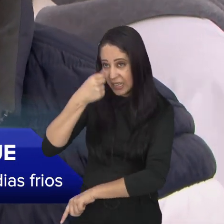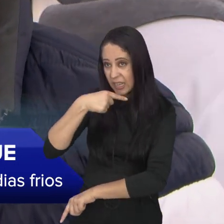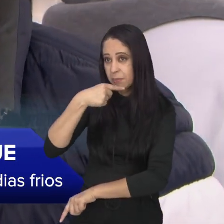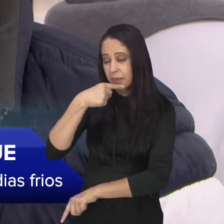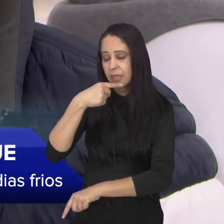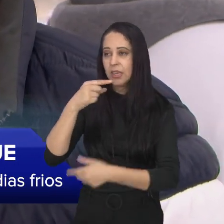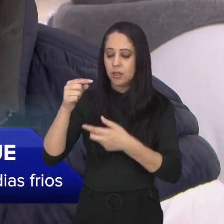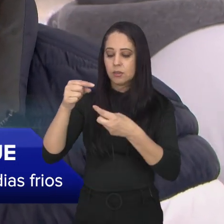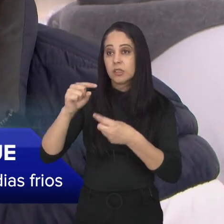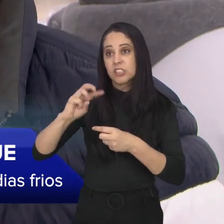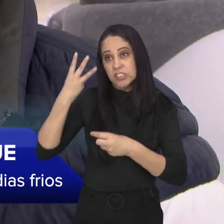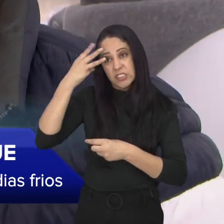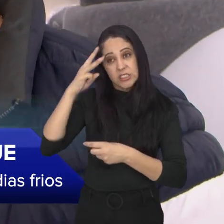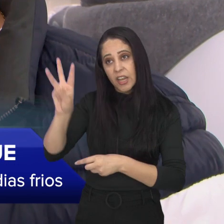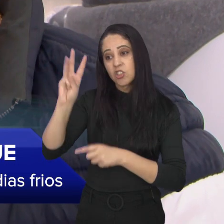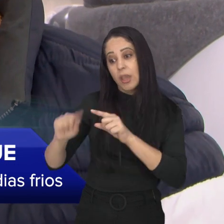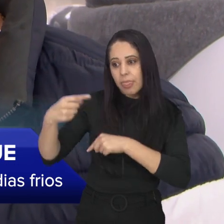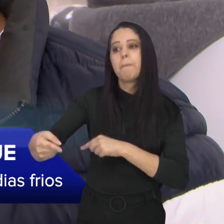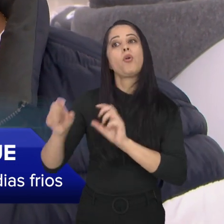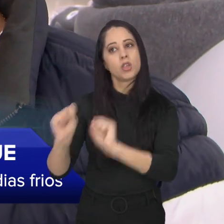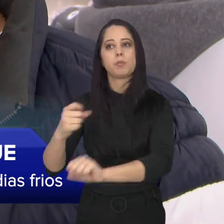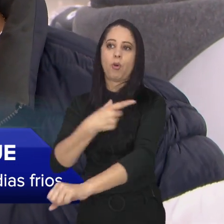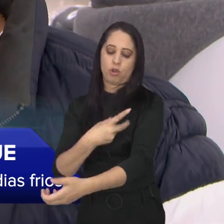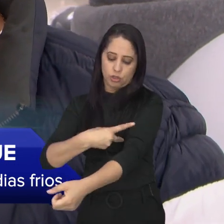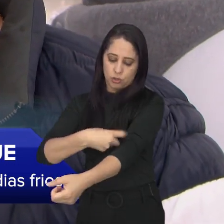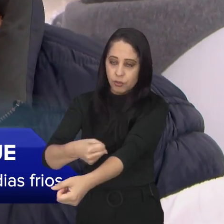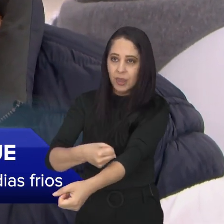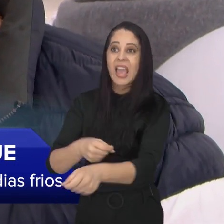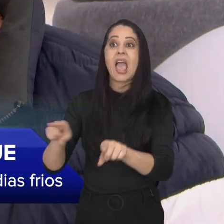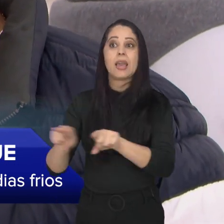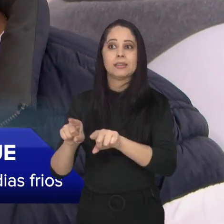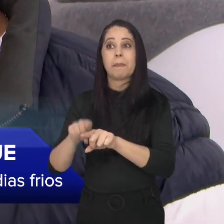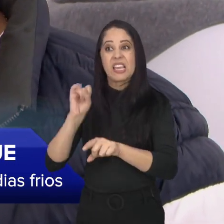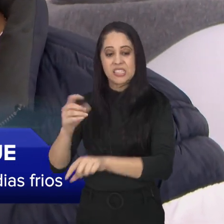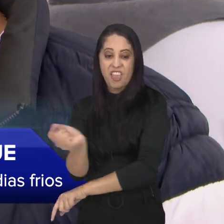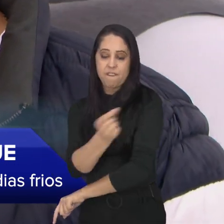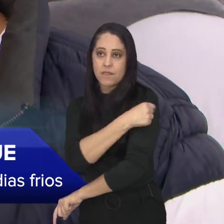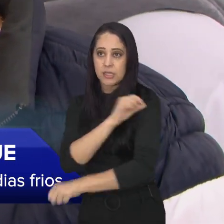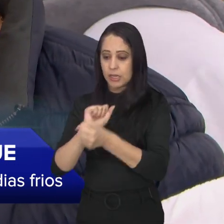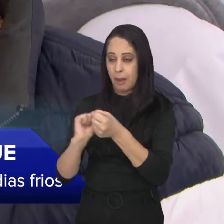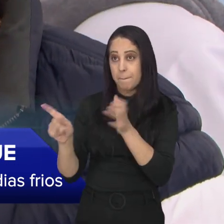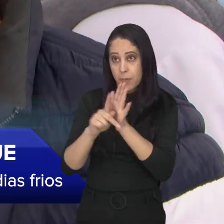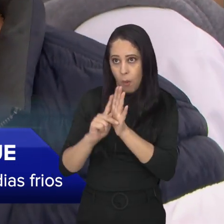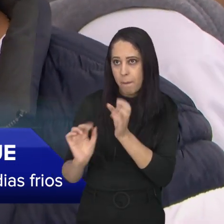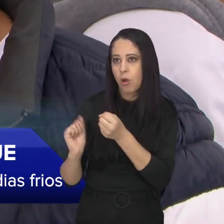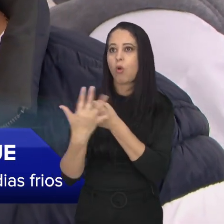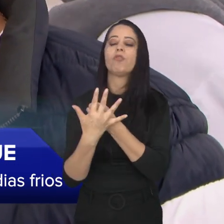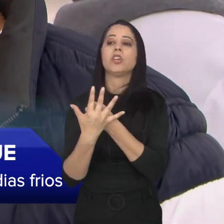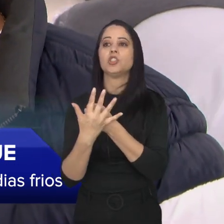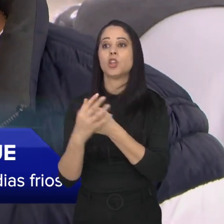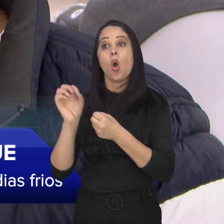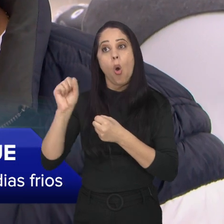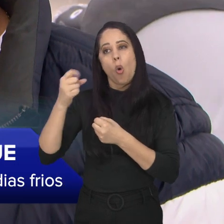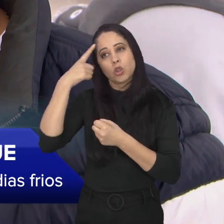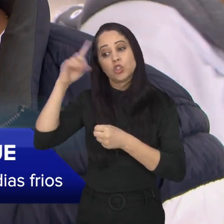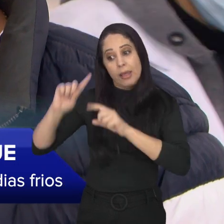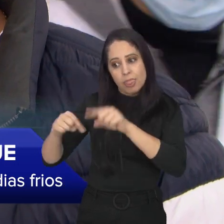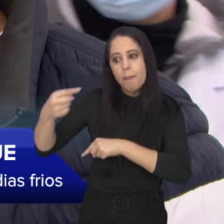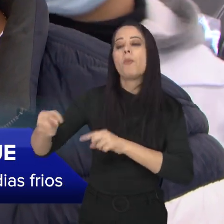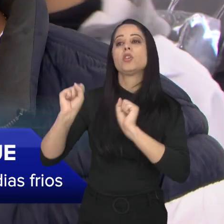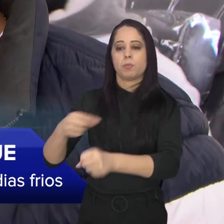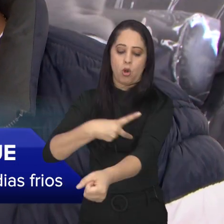jejum. Essa é uma dúvida muito comum e que não é necessário jejum para fazer a doação de sangue. O que nós solicitamos apenas é que os doadores evitem